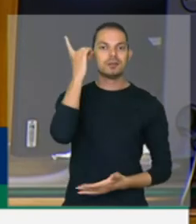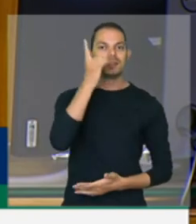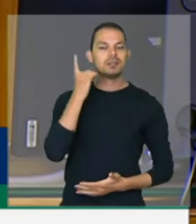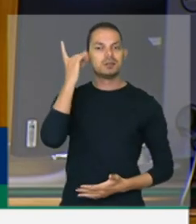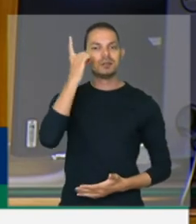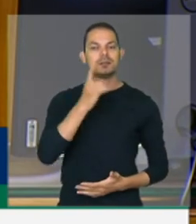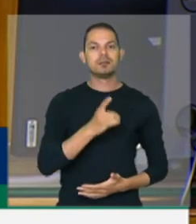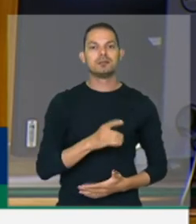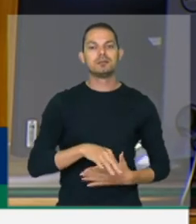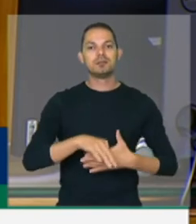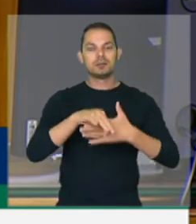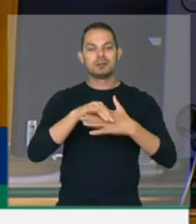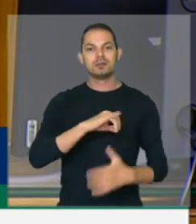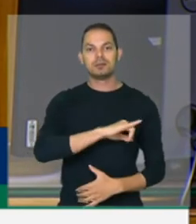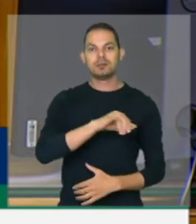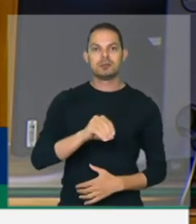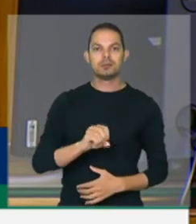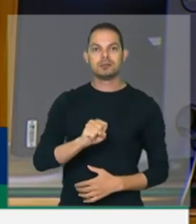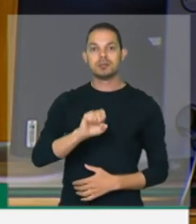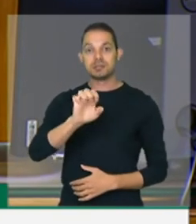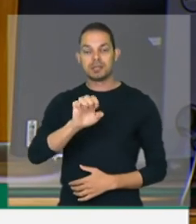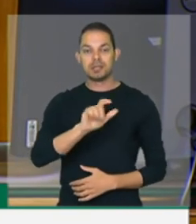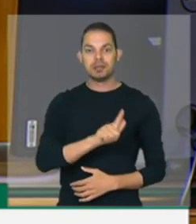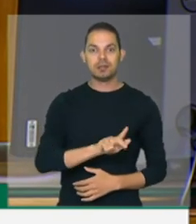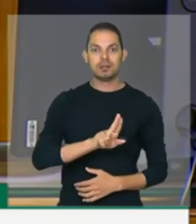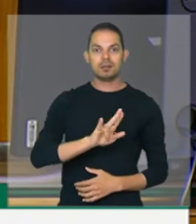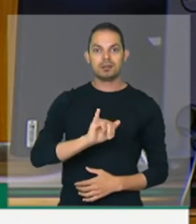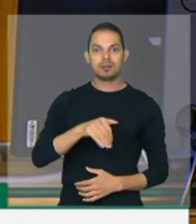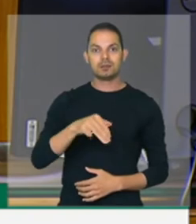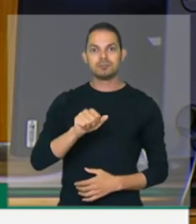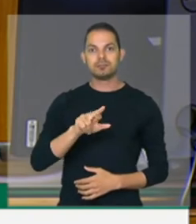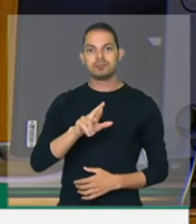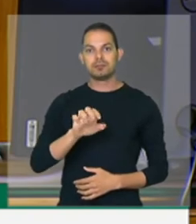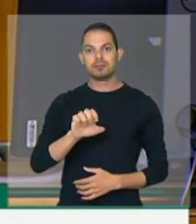deputado líder José Guimarães, pela minoria.